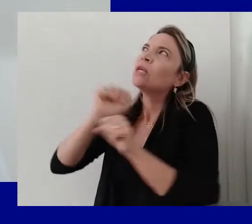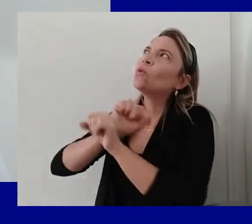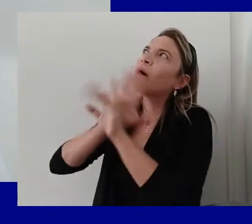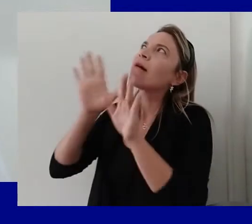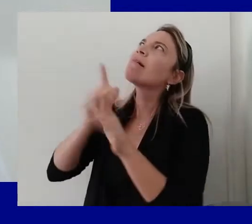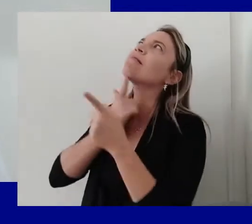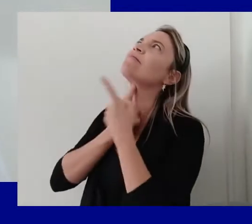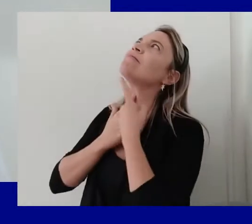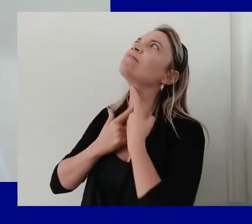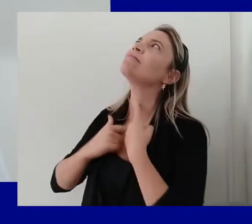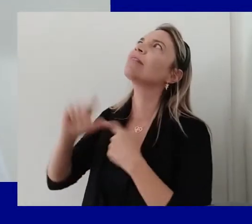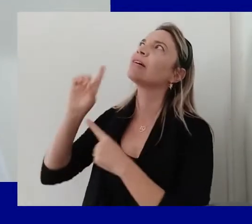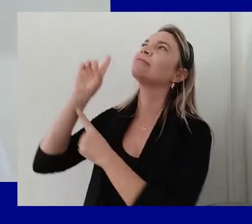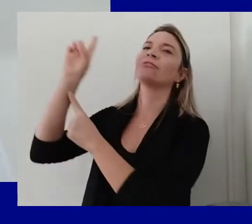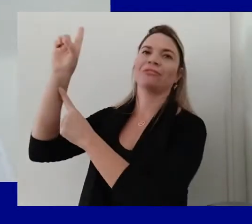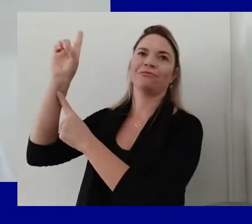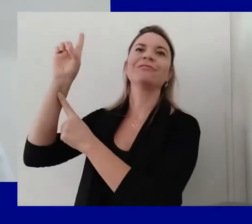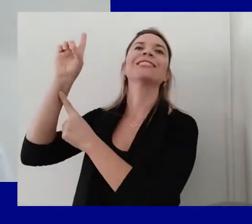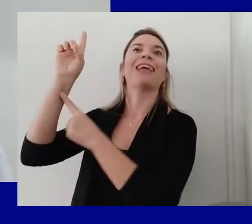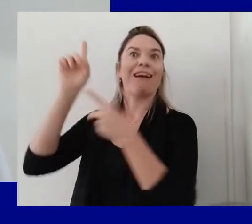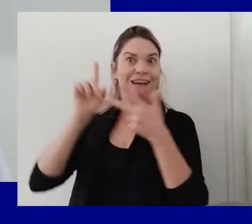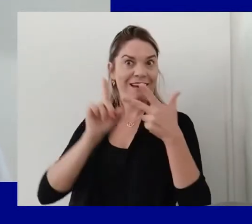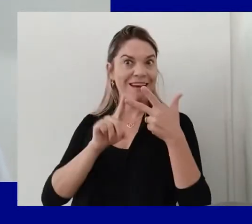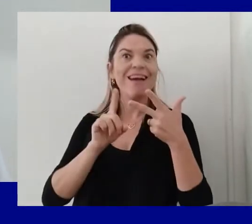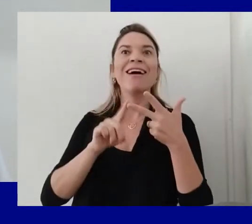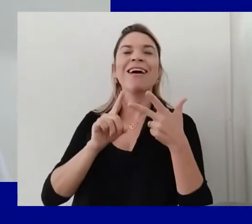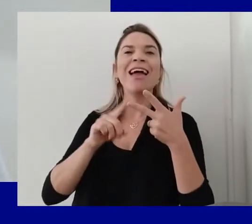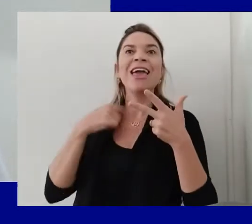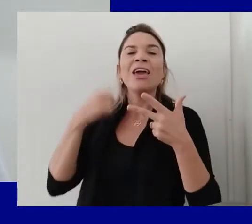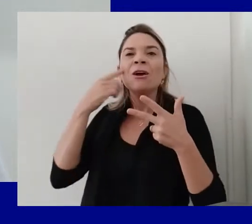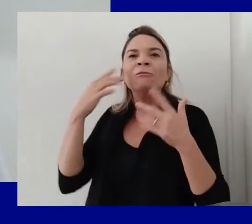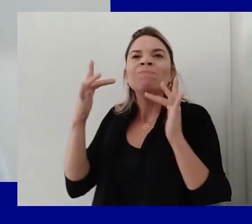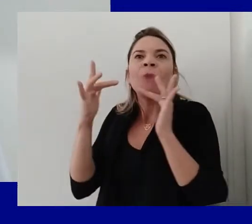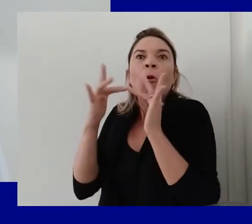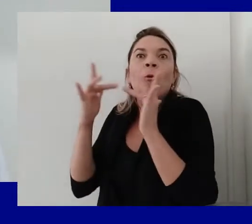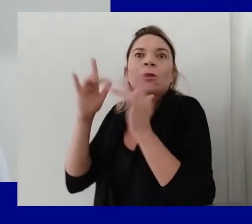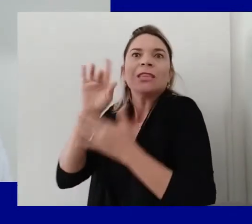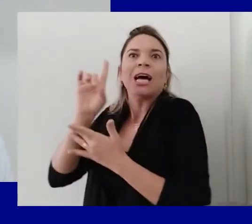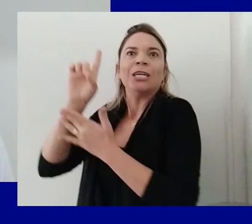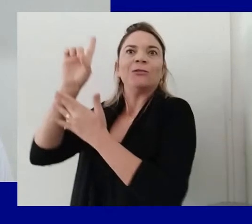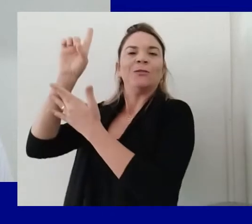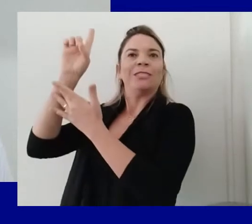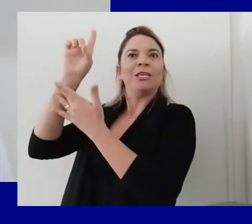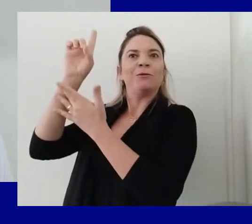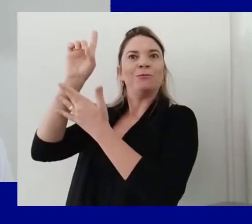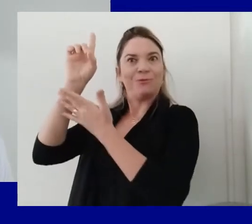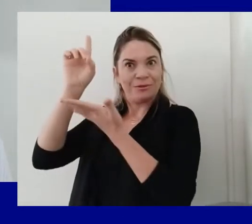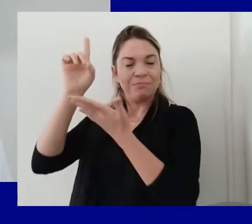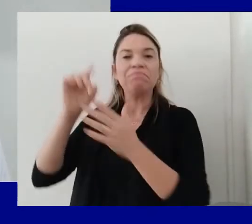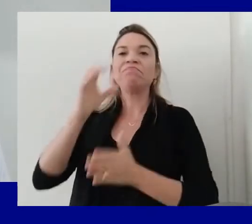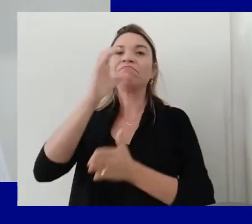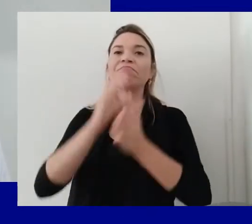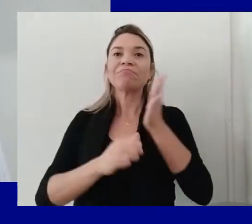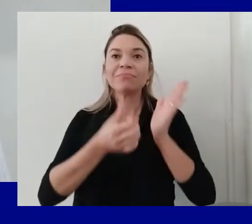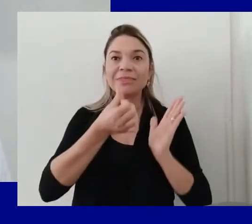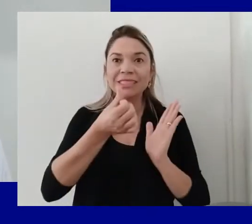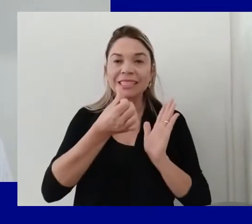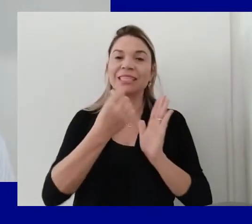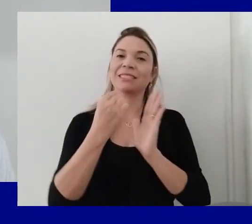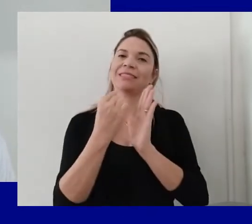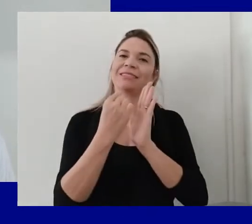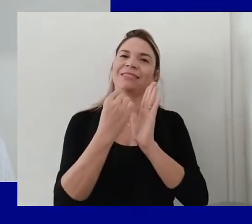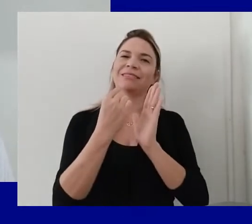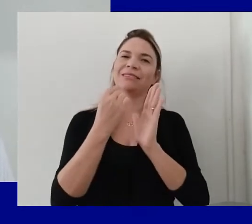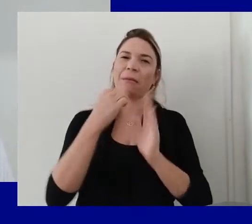redor. Eu me envolvo com o reino de Deus. No mesmo capítulo 6 de Mateus, quando Jesus